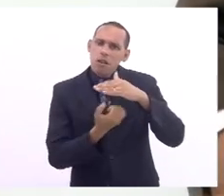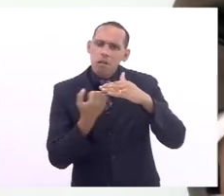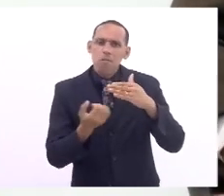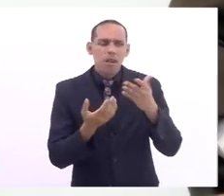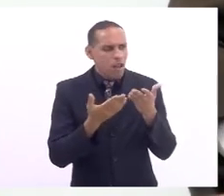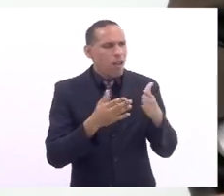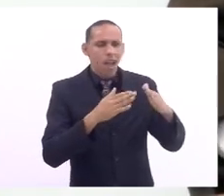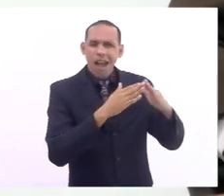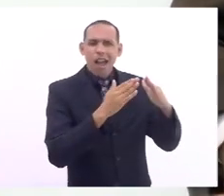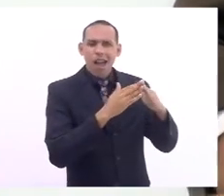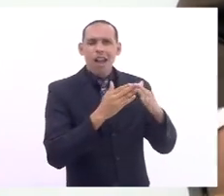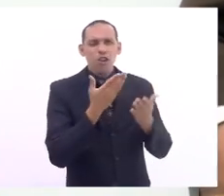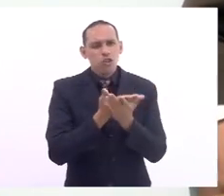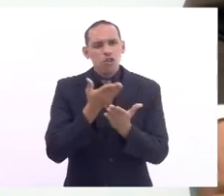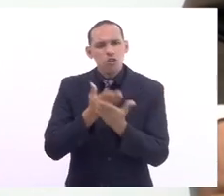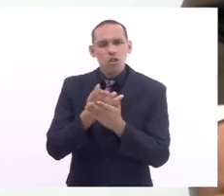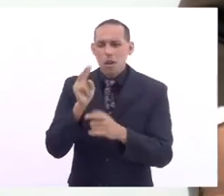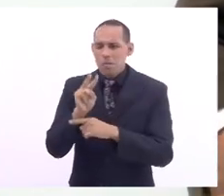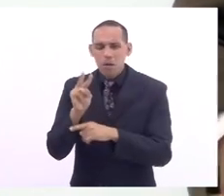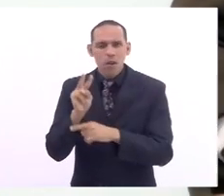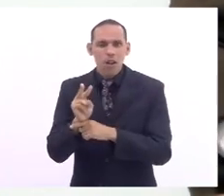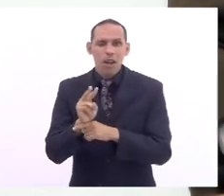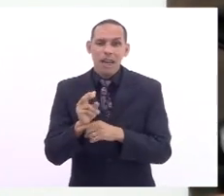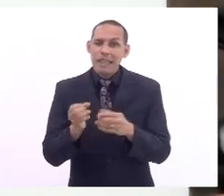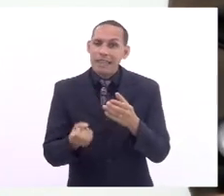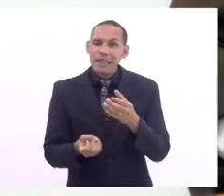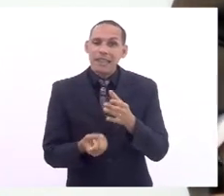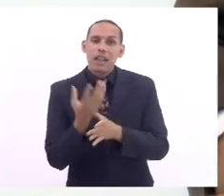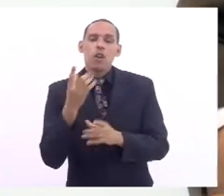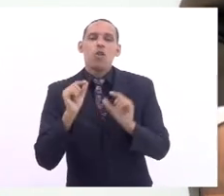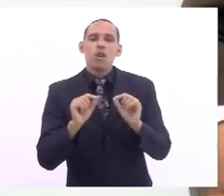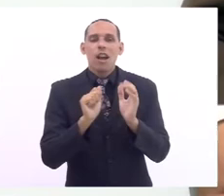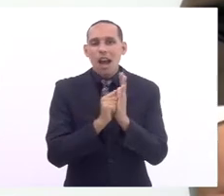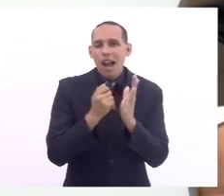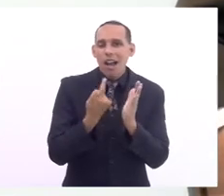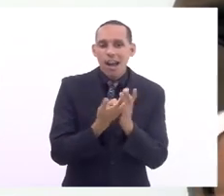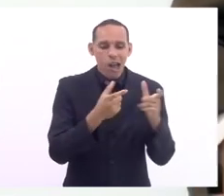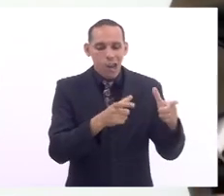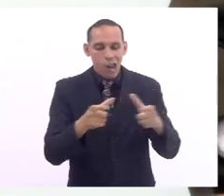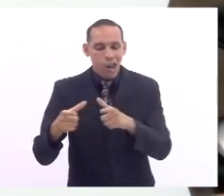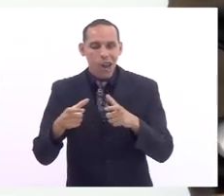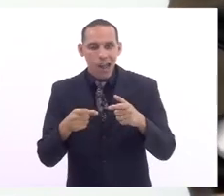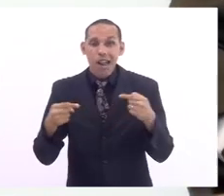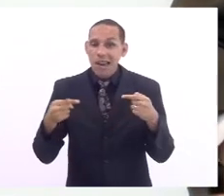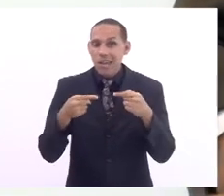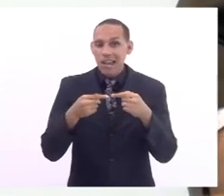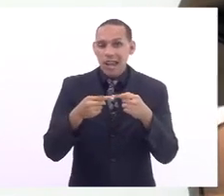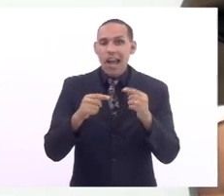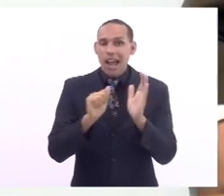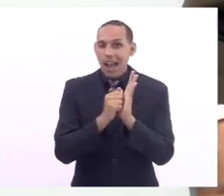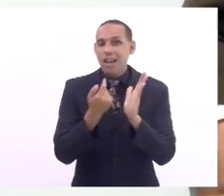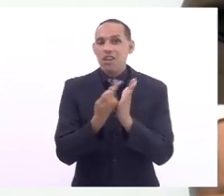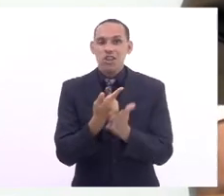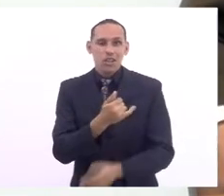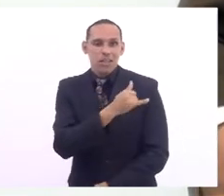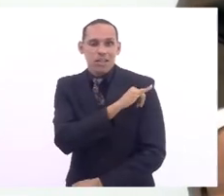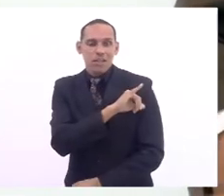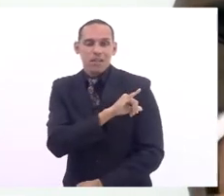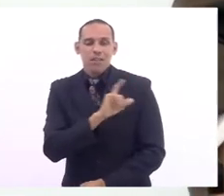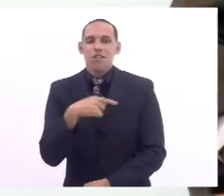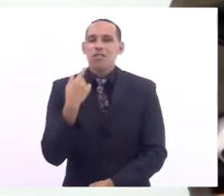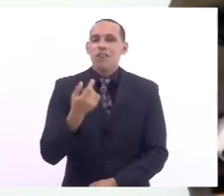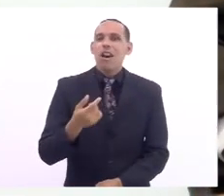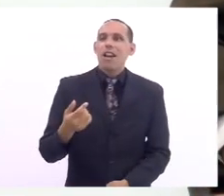família né Vitor de agendas locais hoje que a gente tem a partir da agenda Rio e a gente fica feliz disso